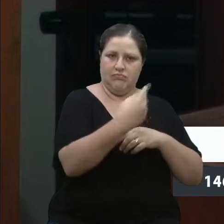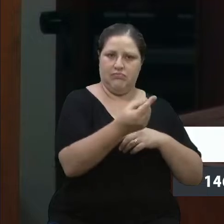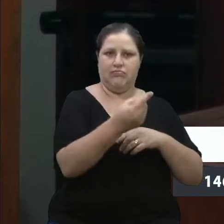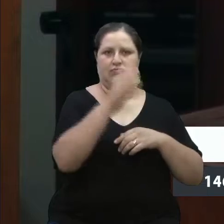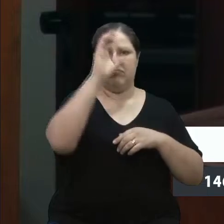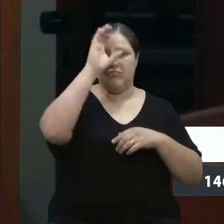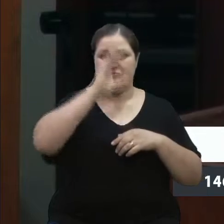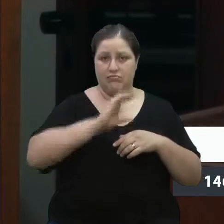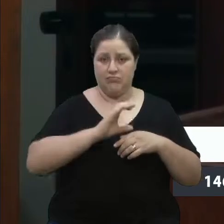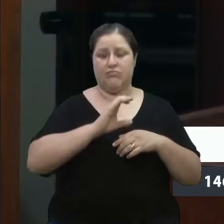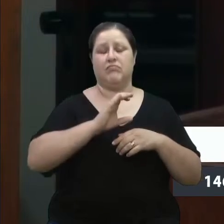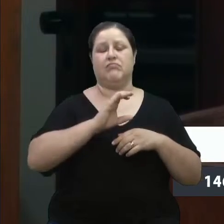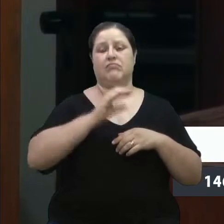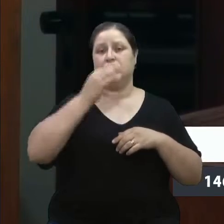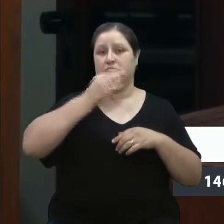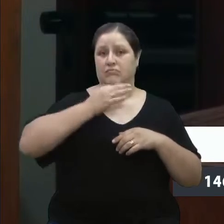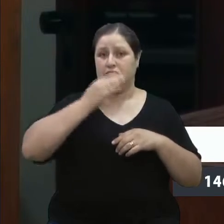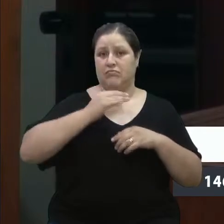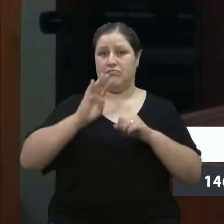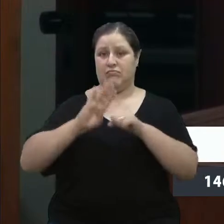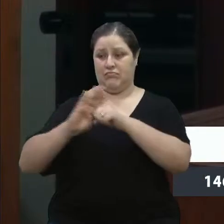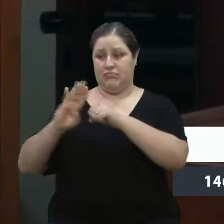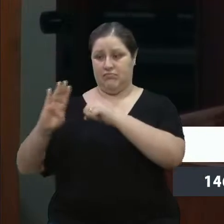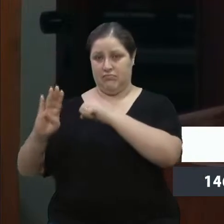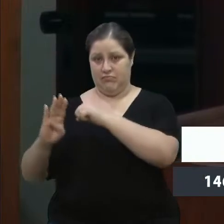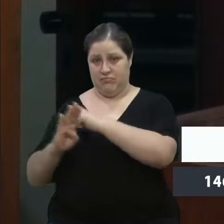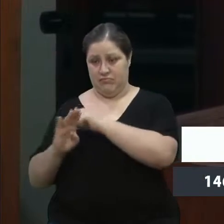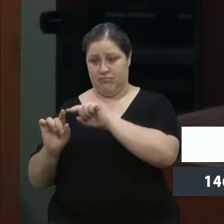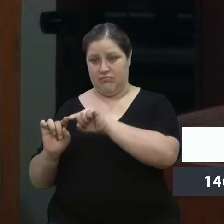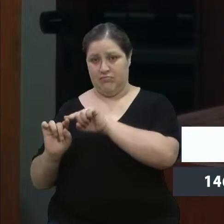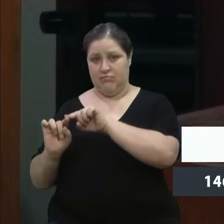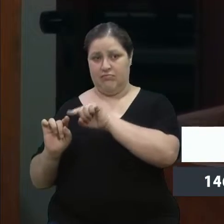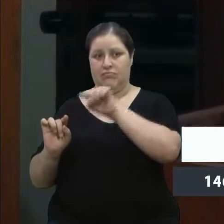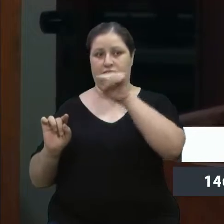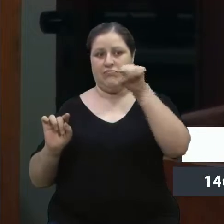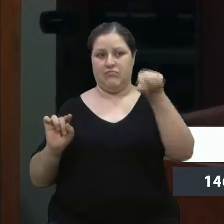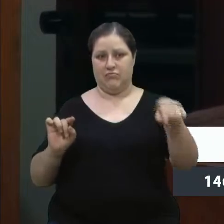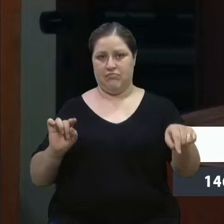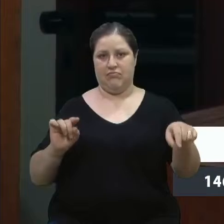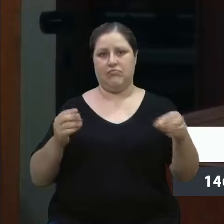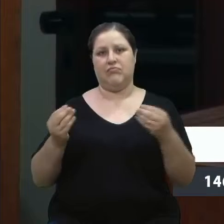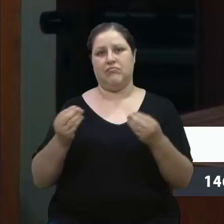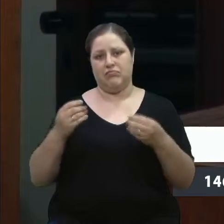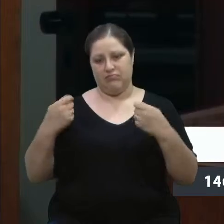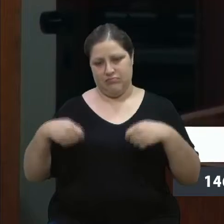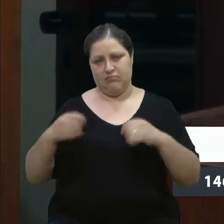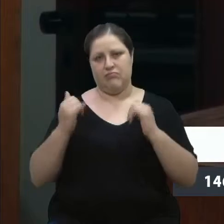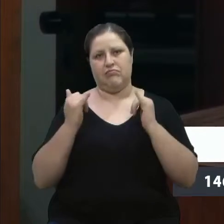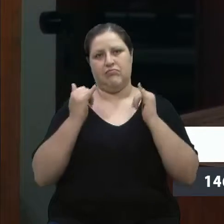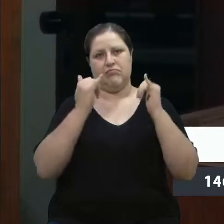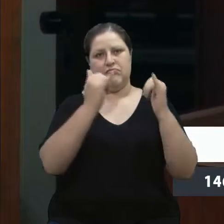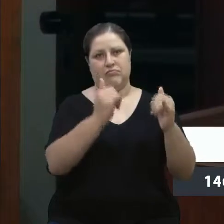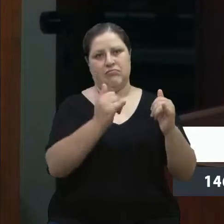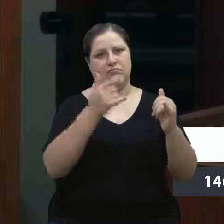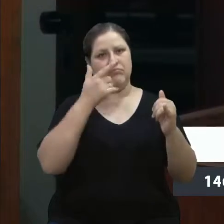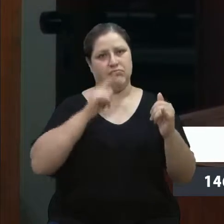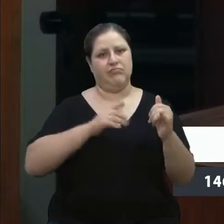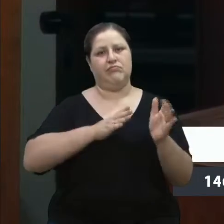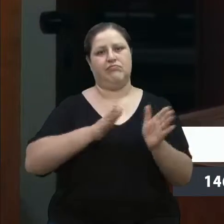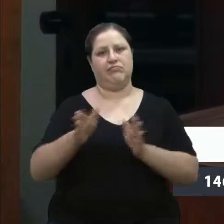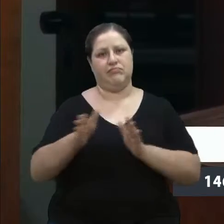caxienses que saem dos seus bairros e que precisam do transporte público para acessar o